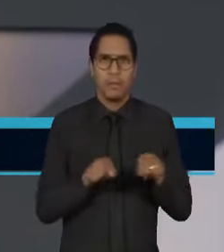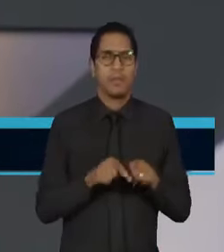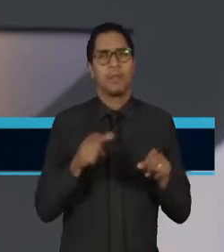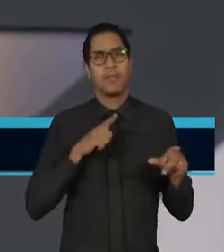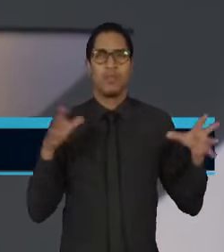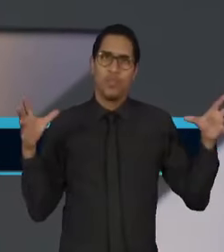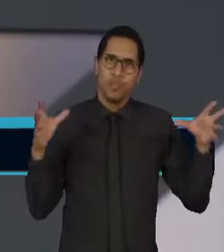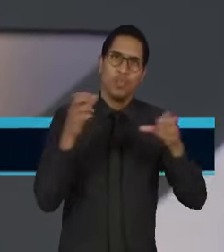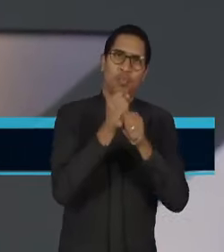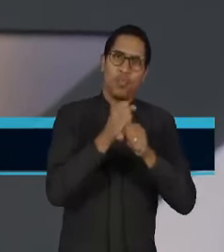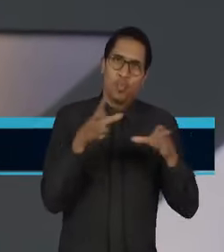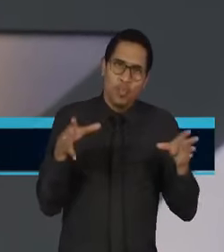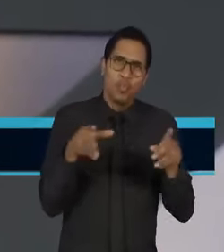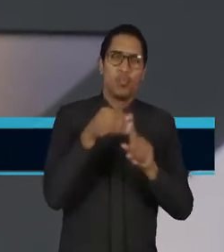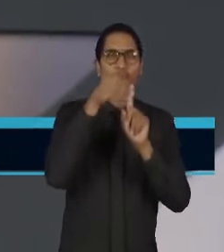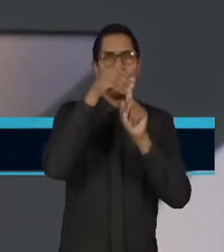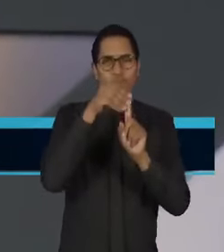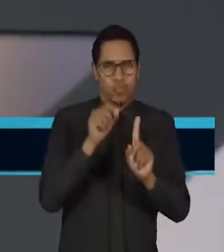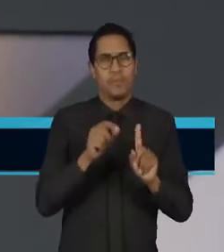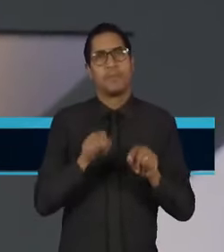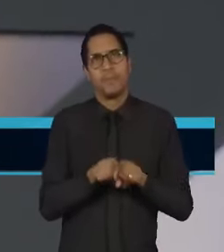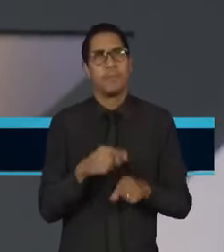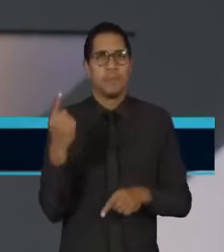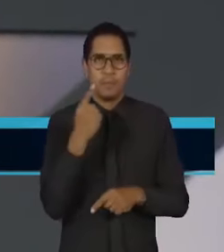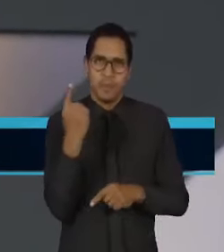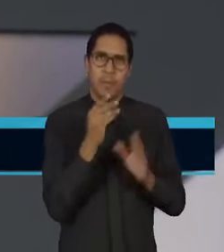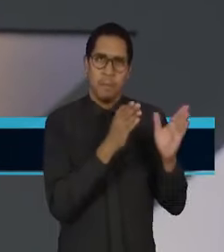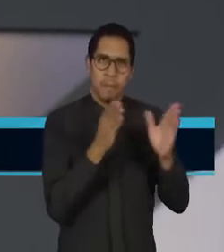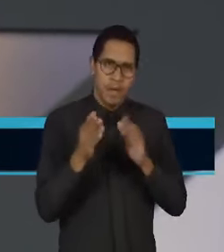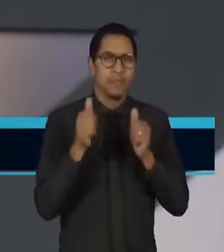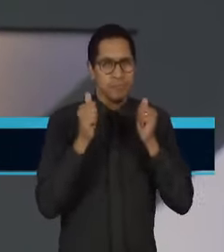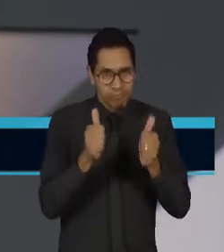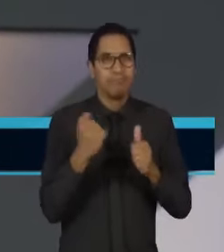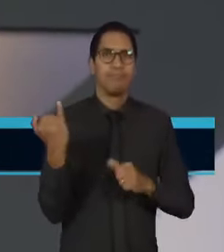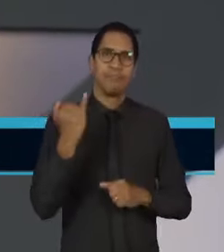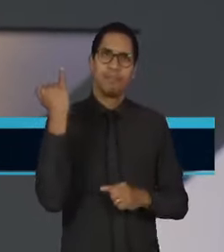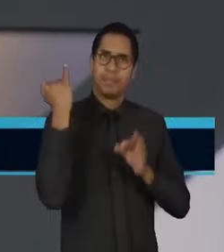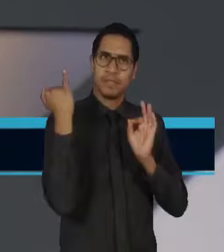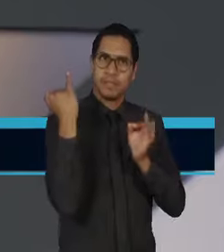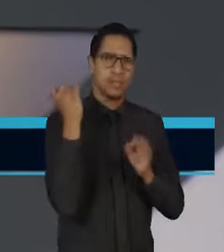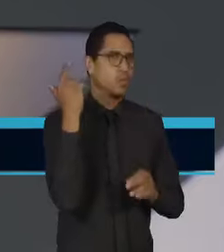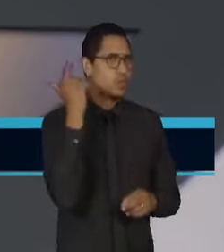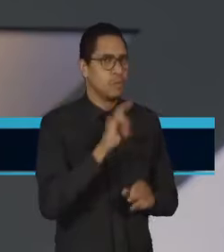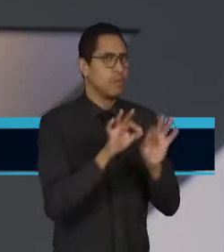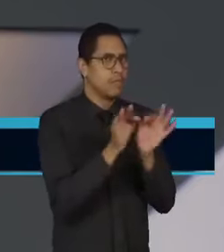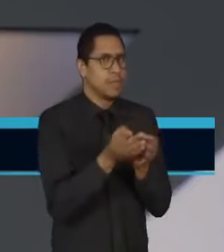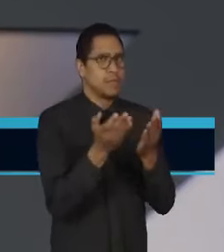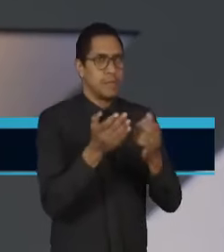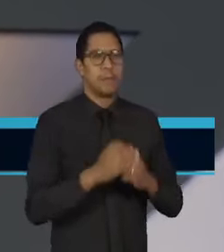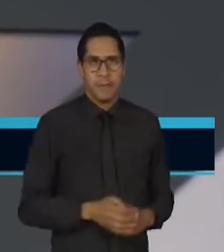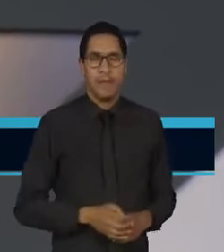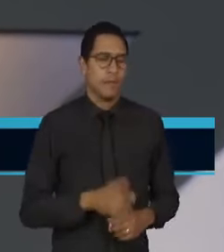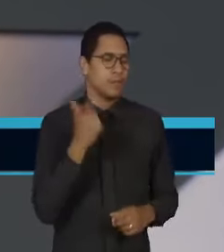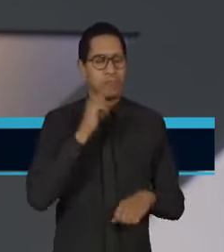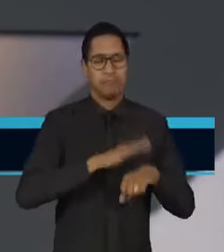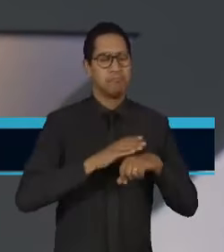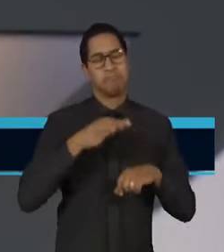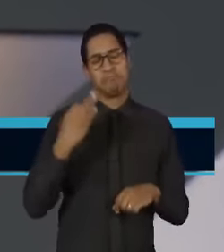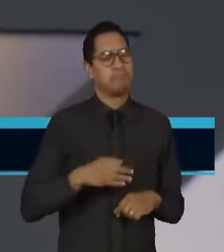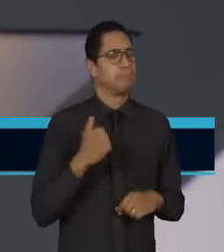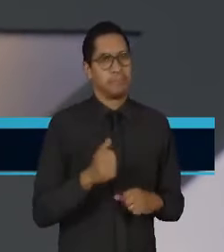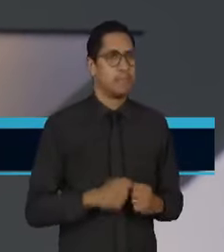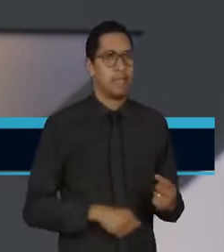Você unificou. Então, de certa forma, o primeiro passo foi o passo importante para que ele seja mais simples, mais eficiente.